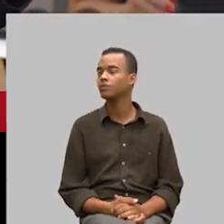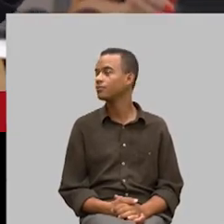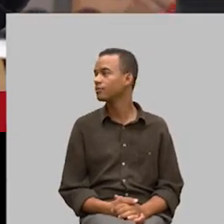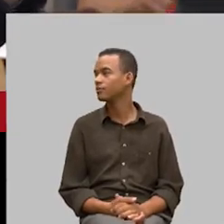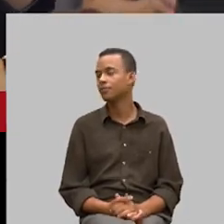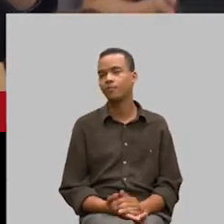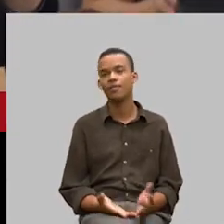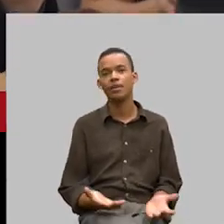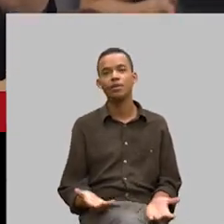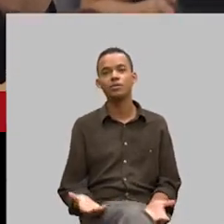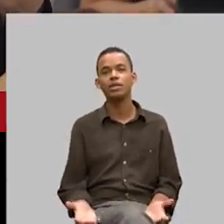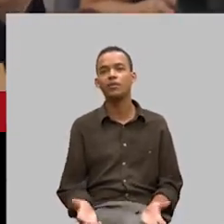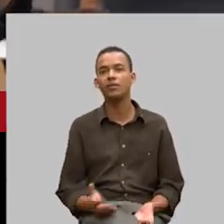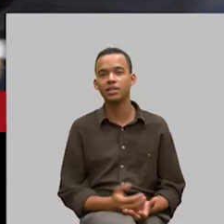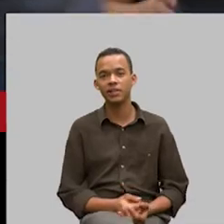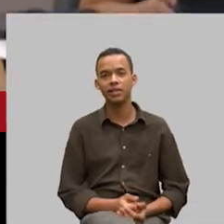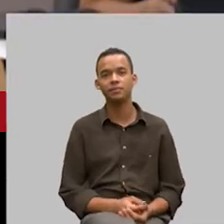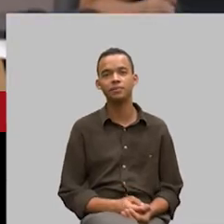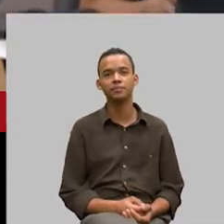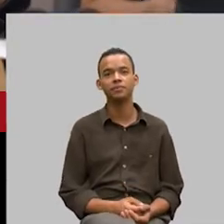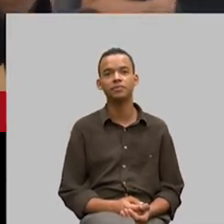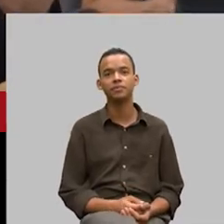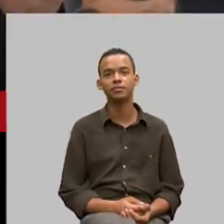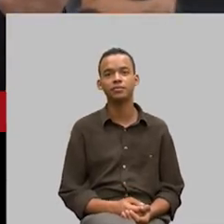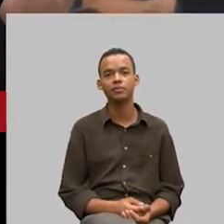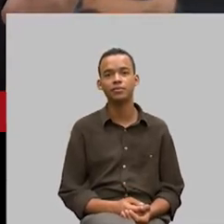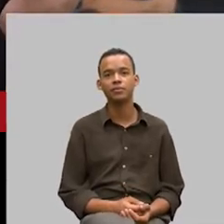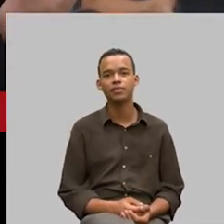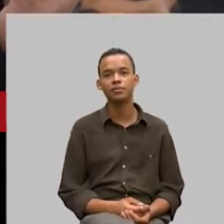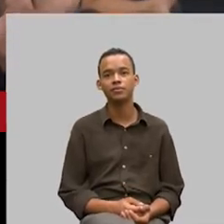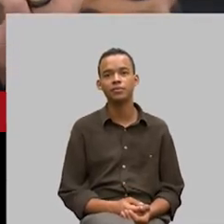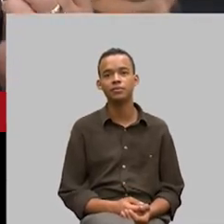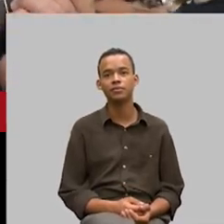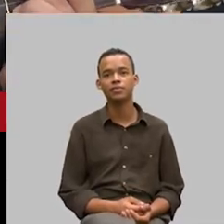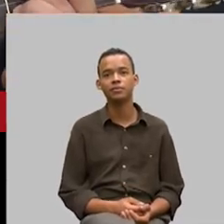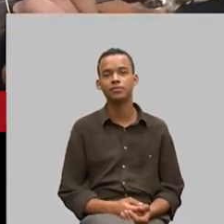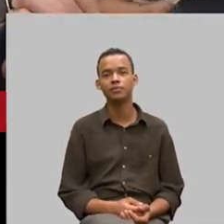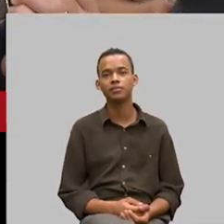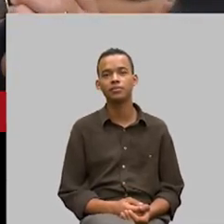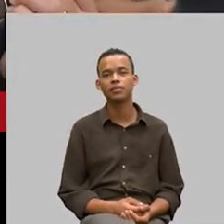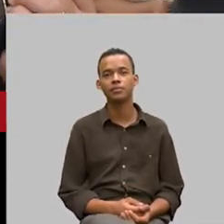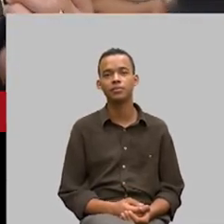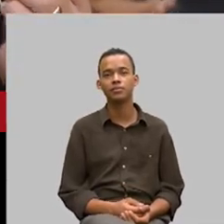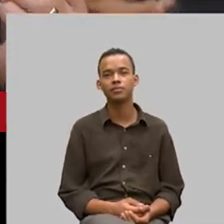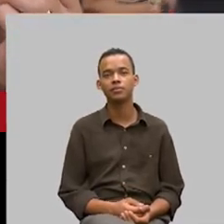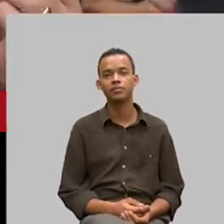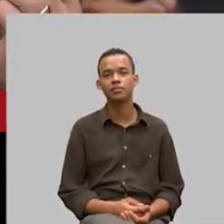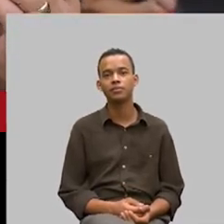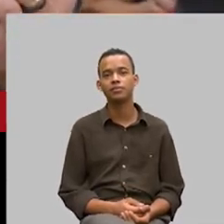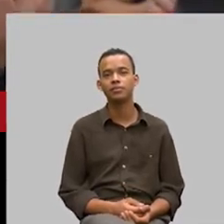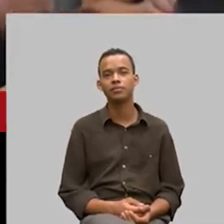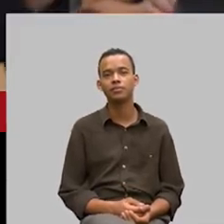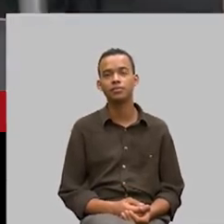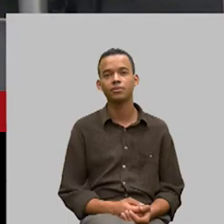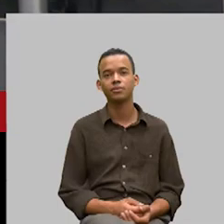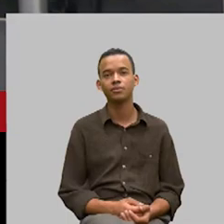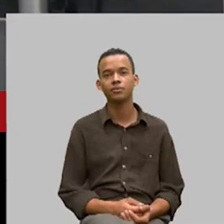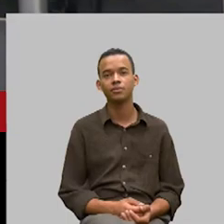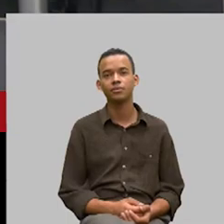L Aí Beatriz Vamos lá na Bruma Leve das paixões